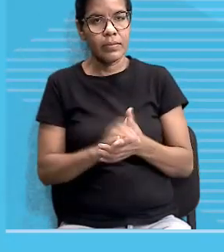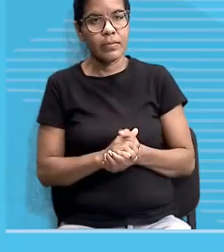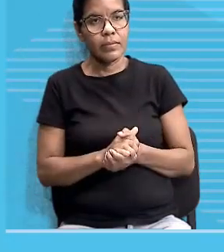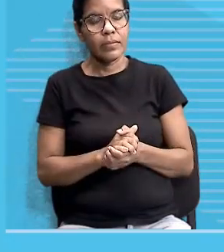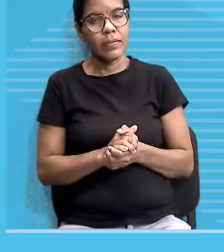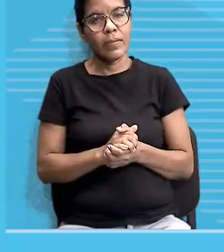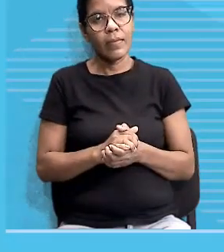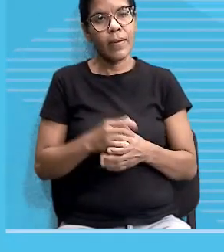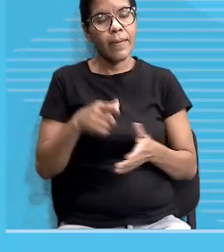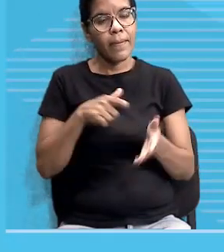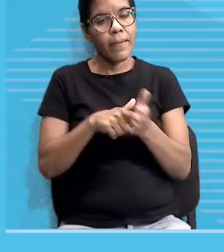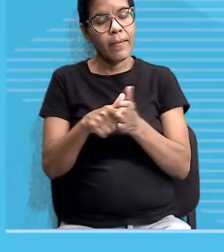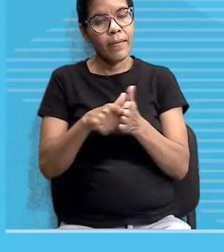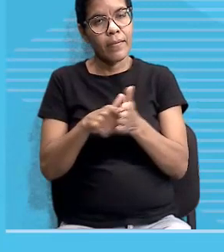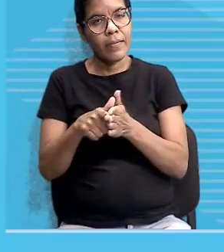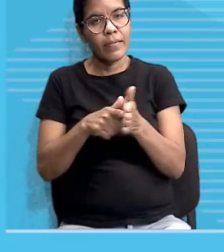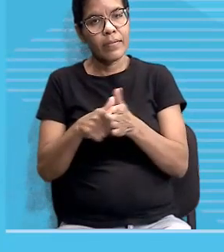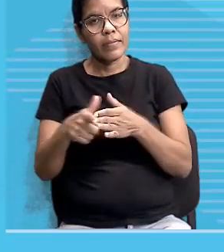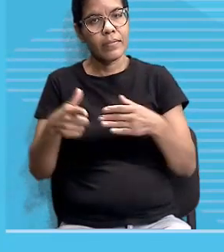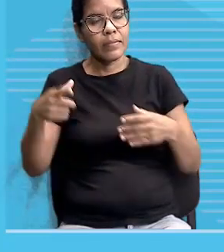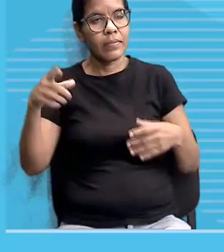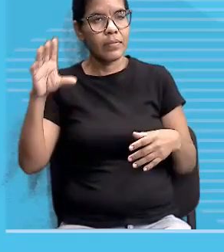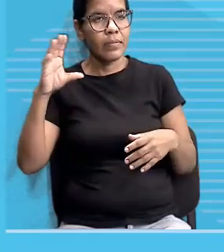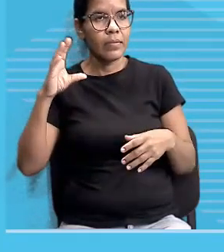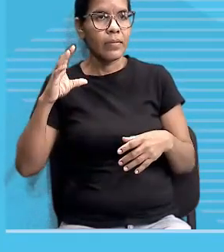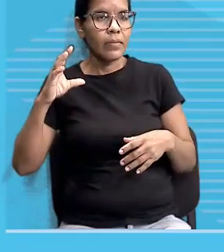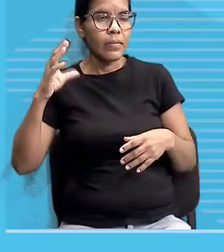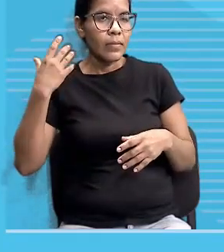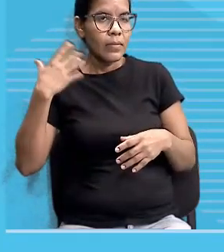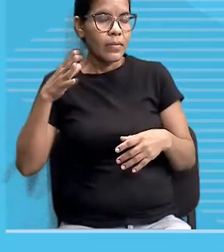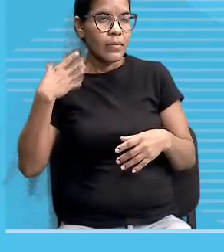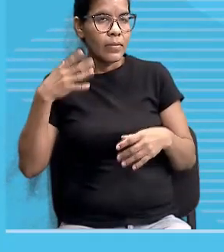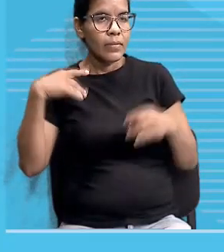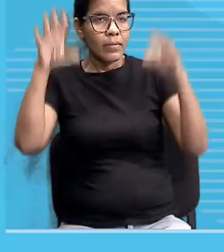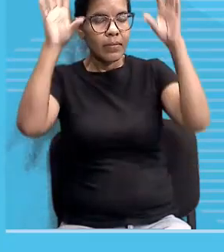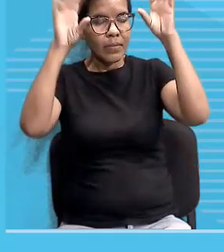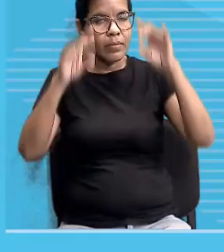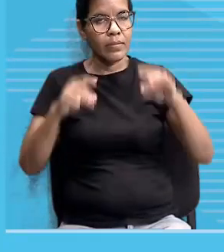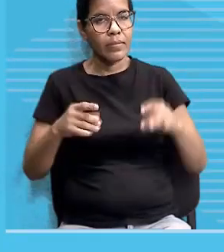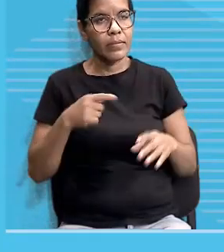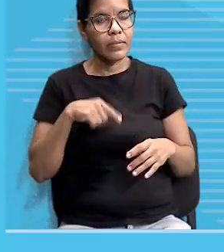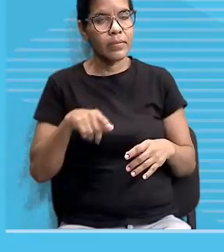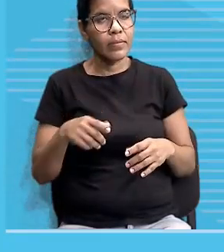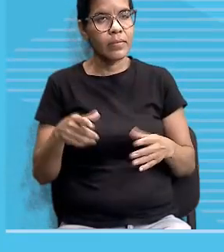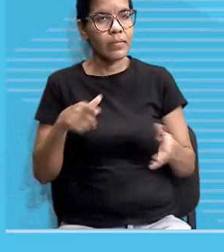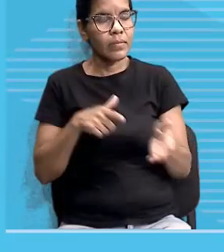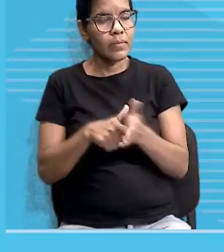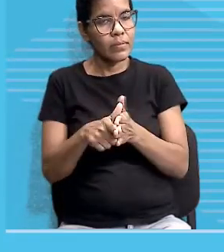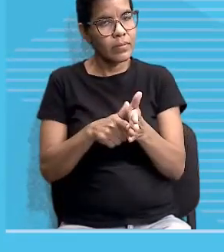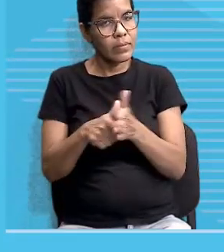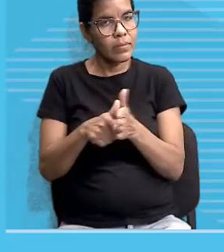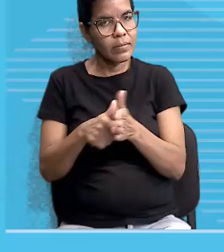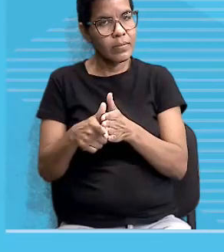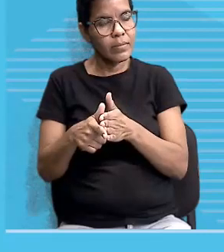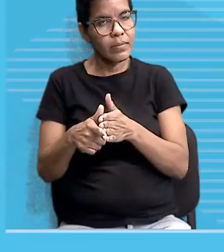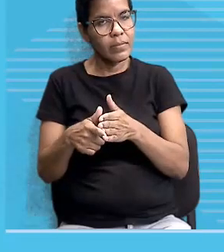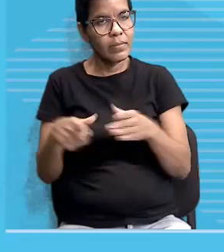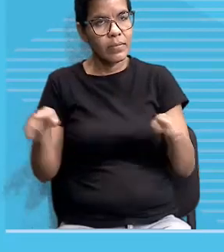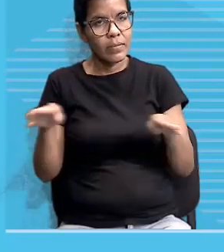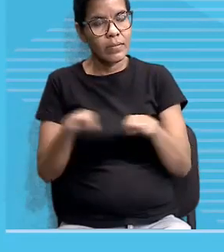eu estou analisando o calor específico dele tá quando eu analiso o mesmo